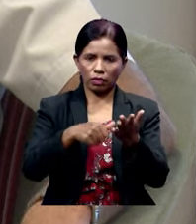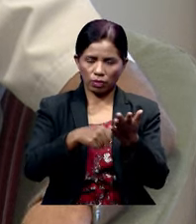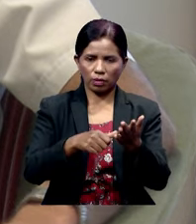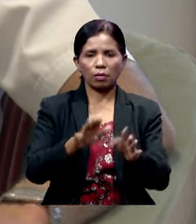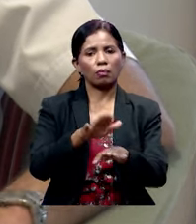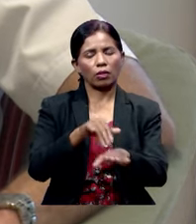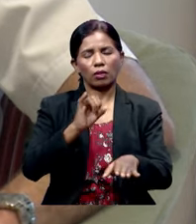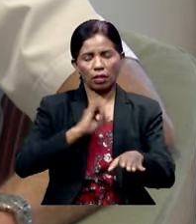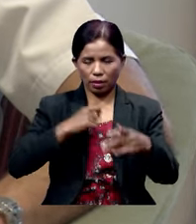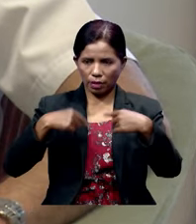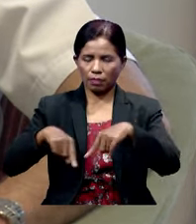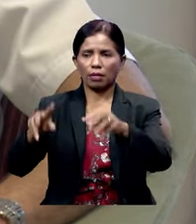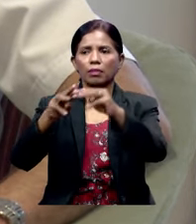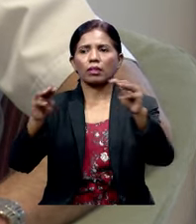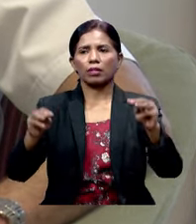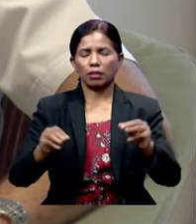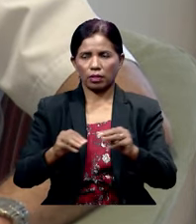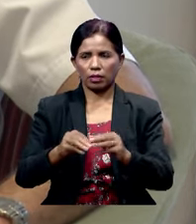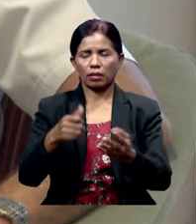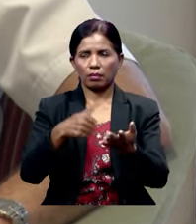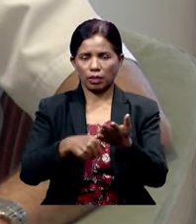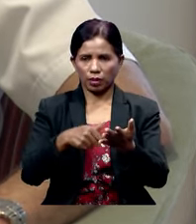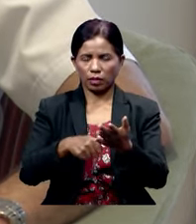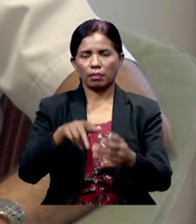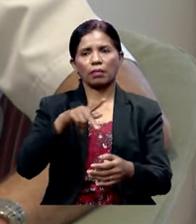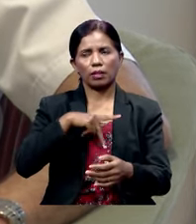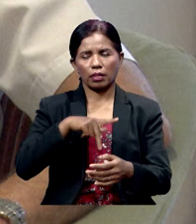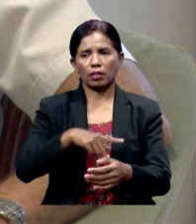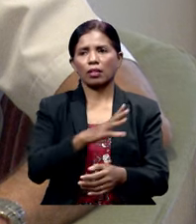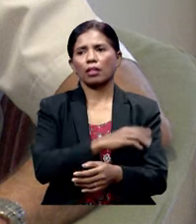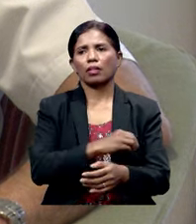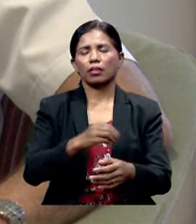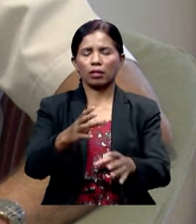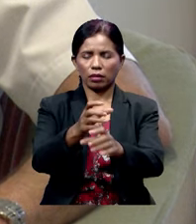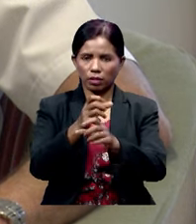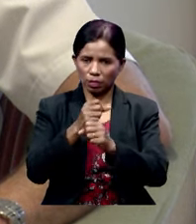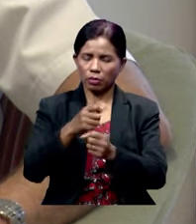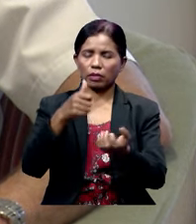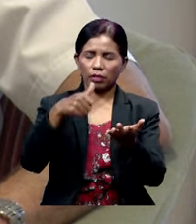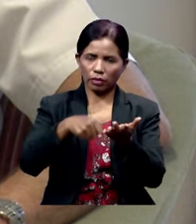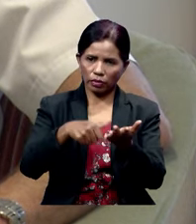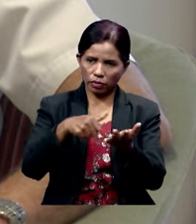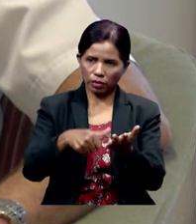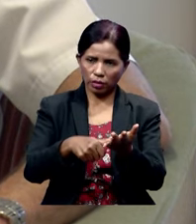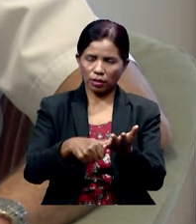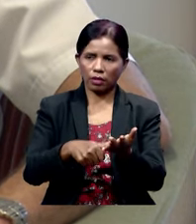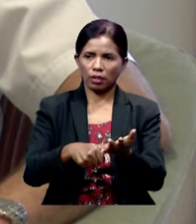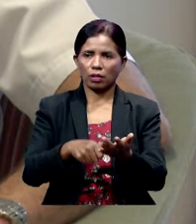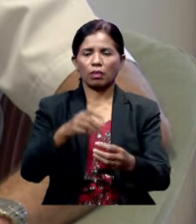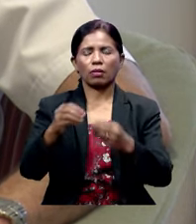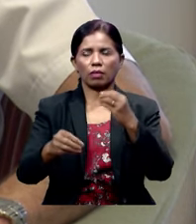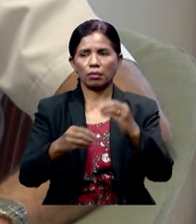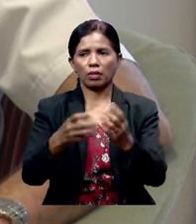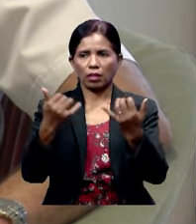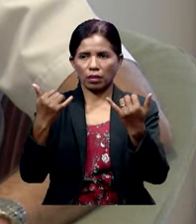e claro que neste período em particular Quando recebo convites em outros lugares Por exemplo agora